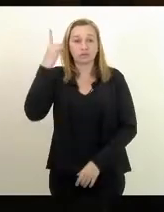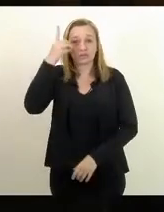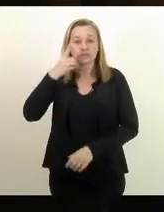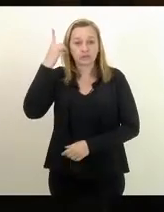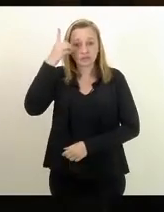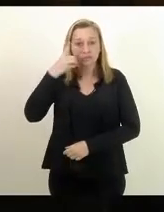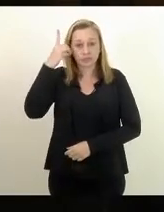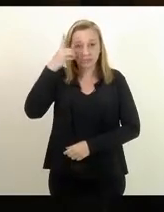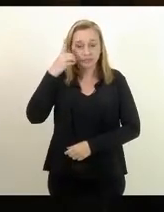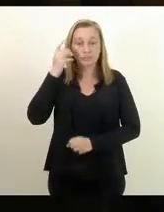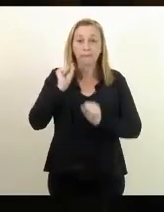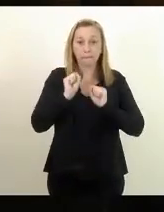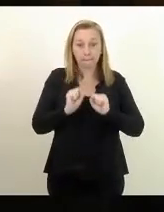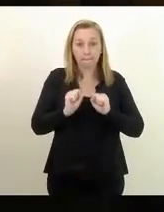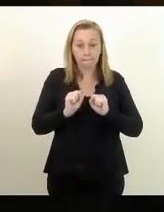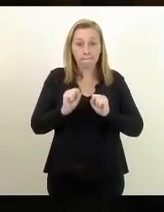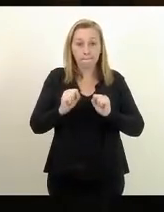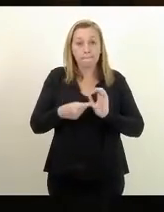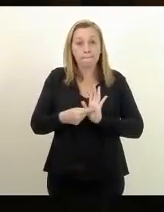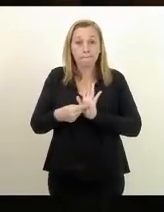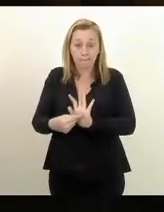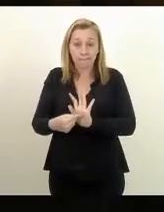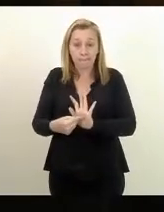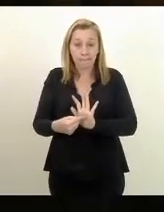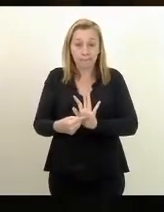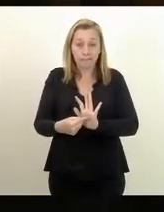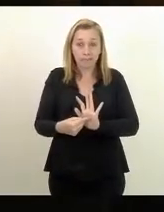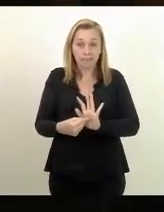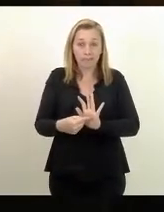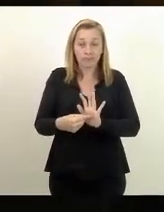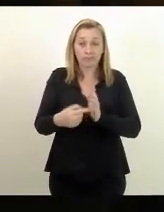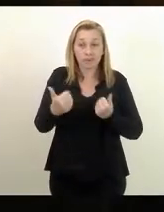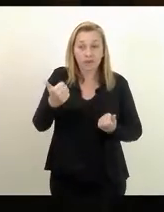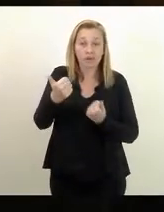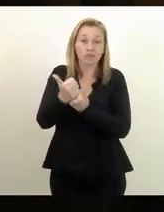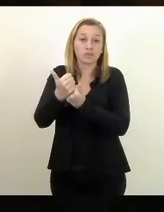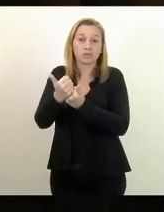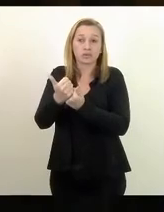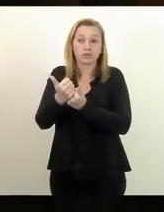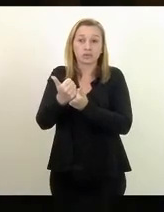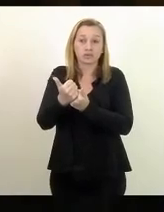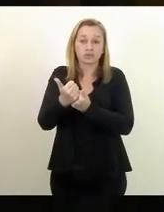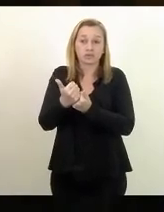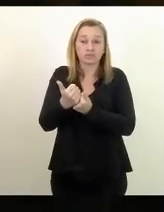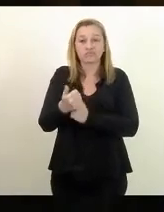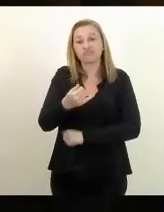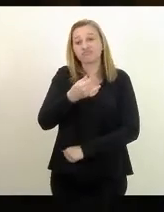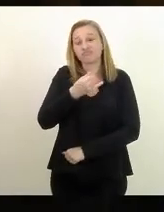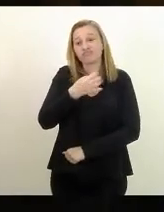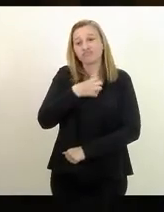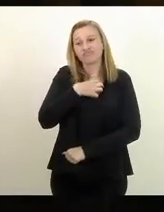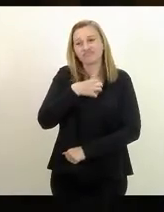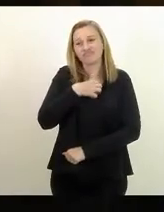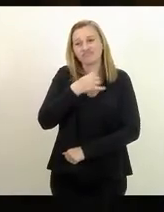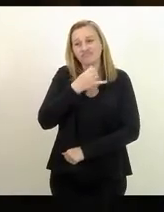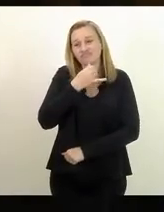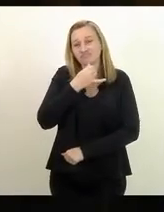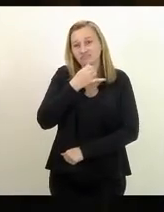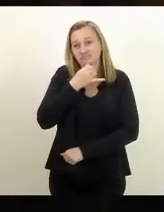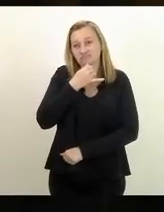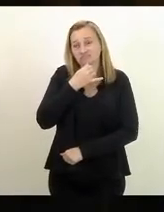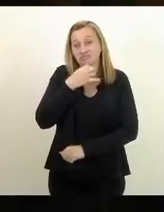poderão demonstrar através do seu apoio a sua repugnância por um